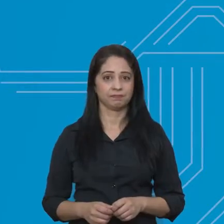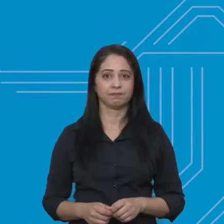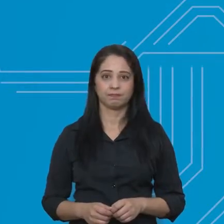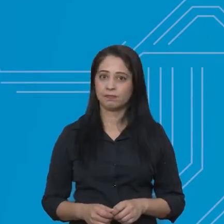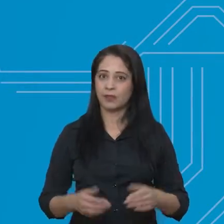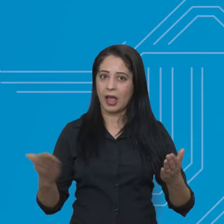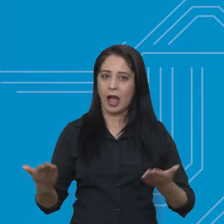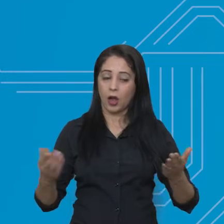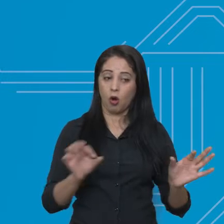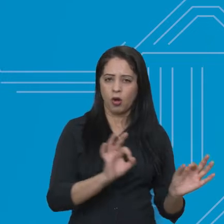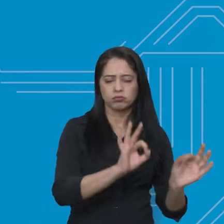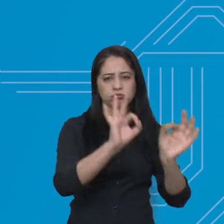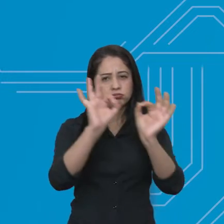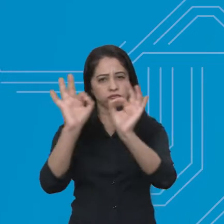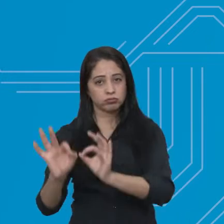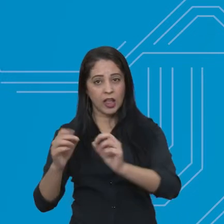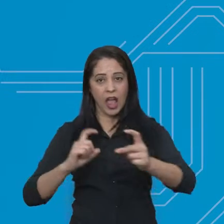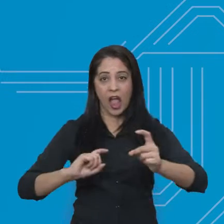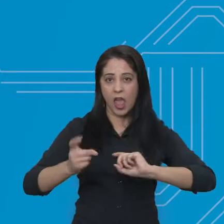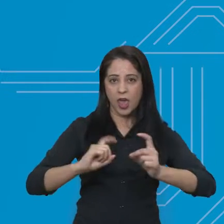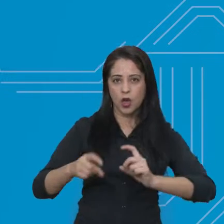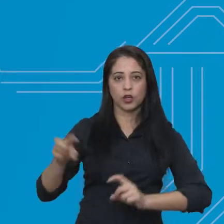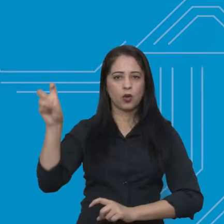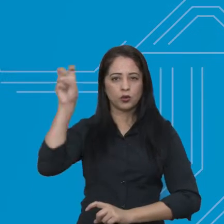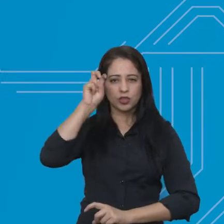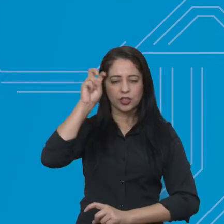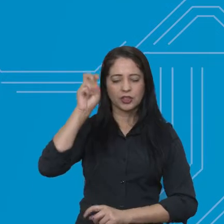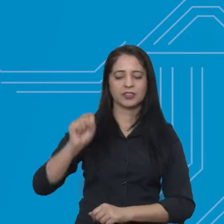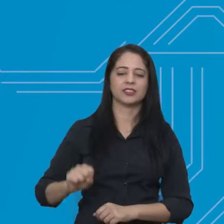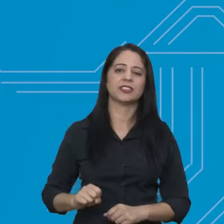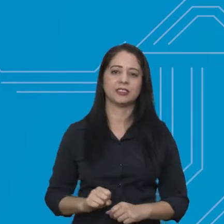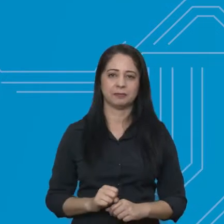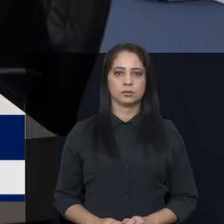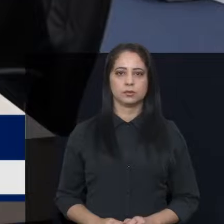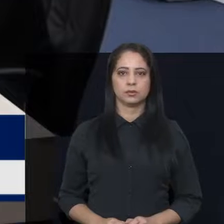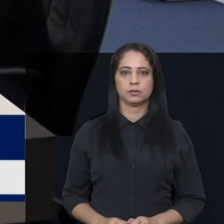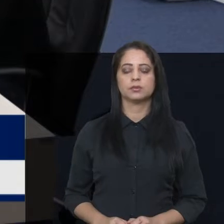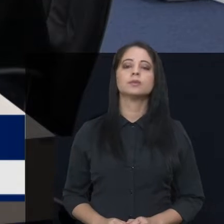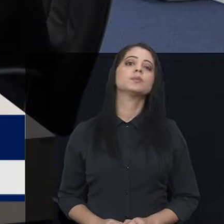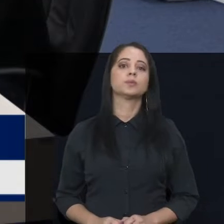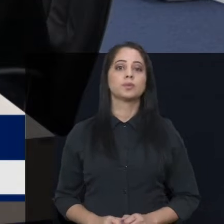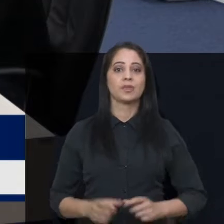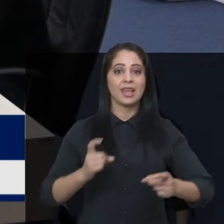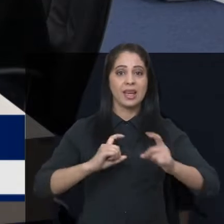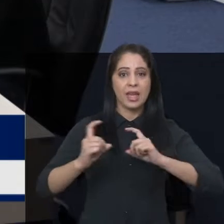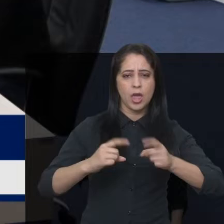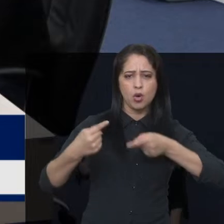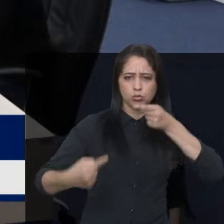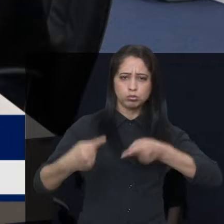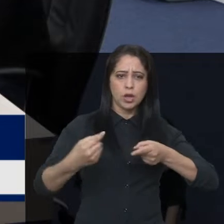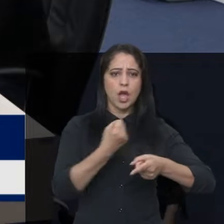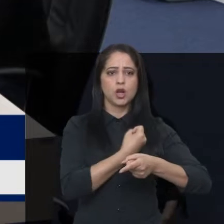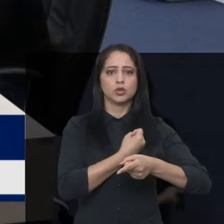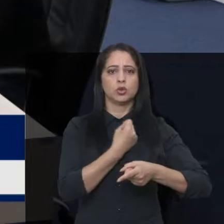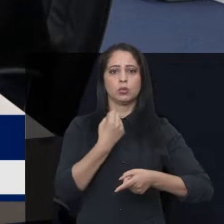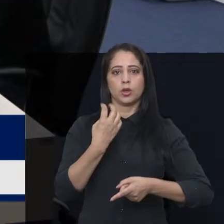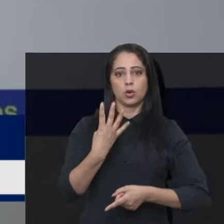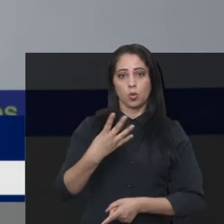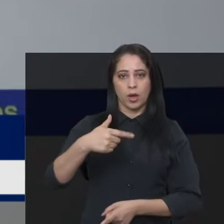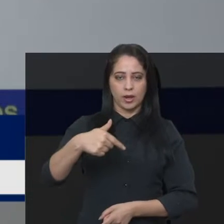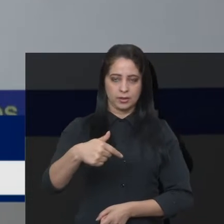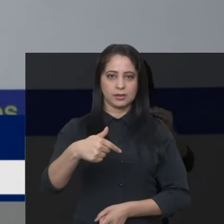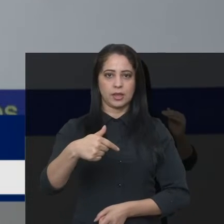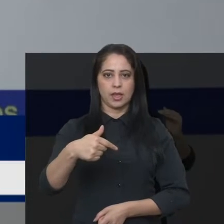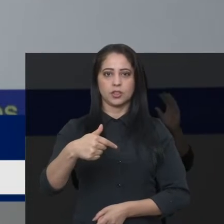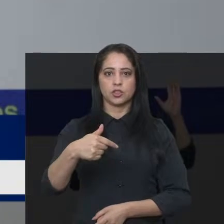Confira agora o que foi destaque na sessão ordinária realizada na quinta-feira. Durante a 47ª sessão do ano,